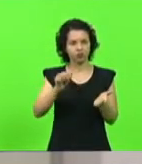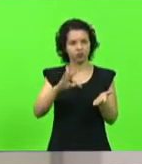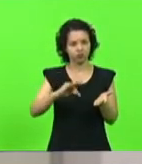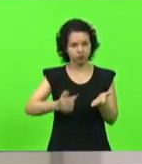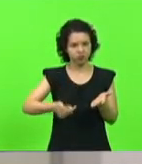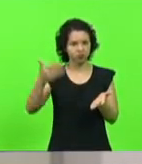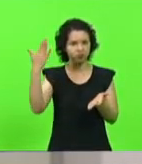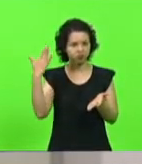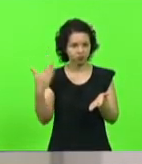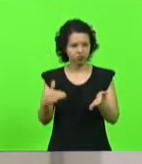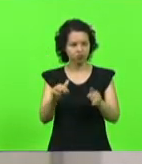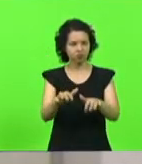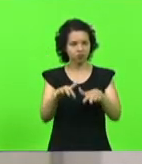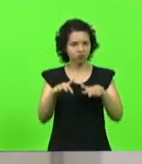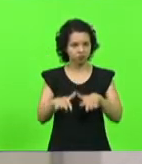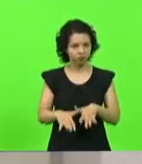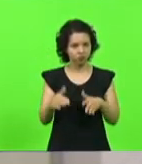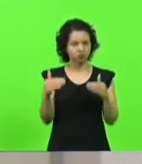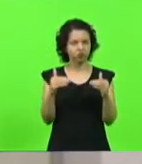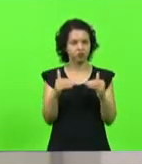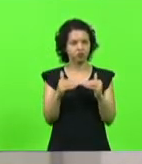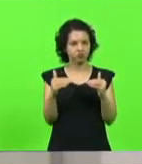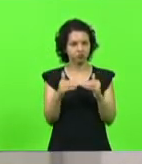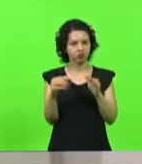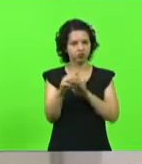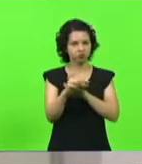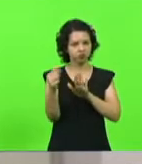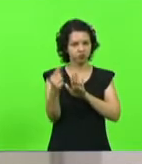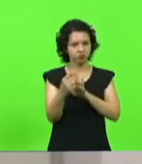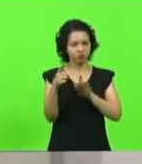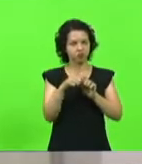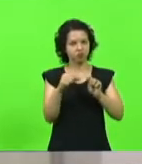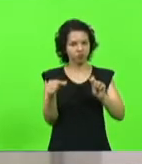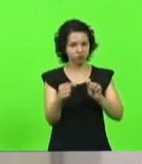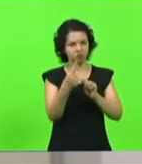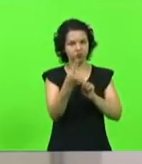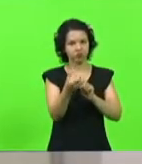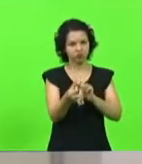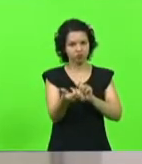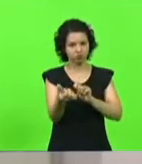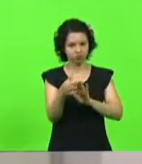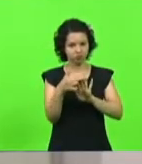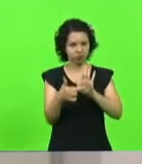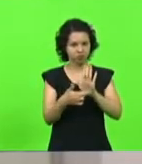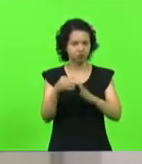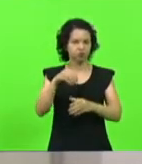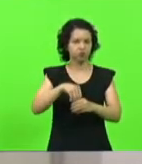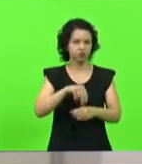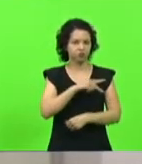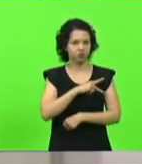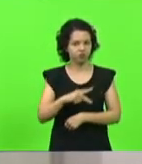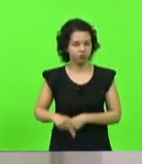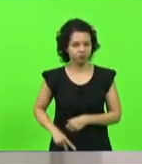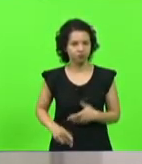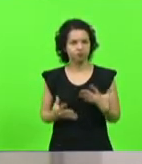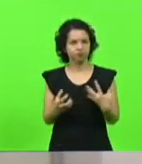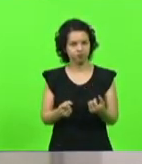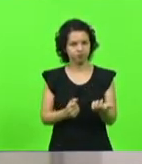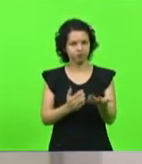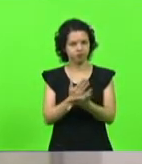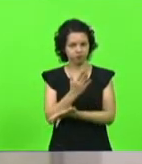sessão anterior, que, em consonância com o parágrafo 1º do artigo 106 do regimento interno, o senhor presidente deu-a por aprovada.